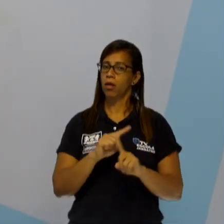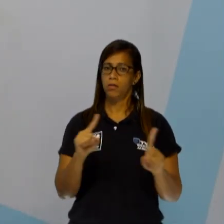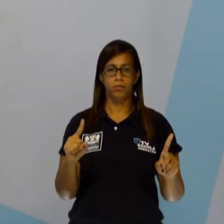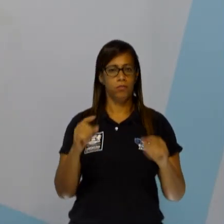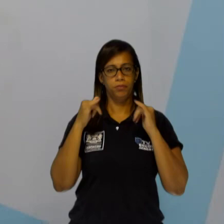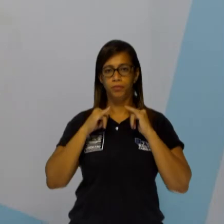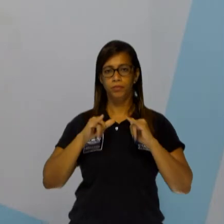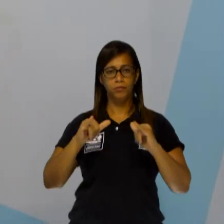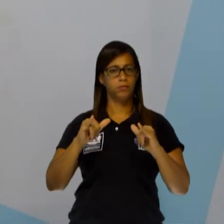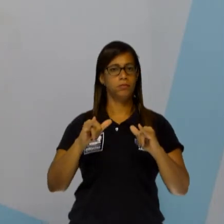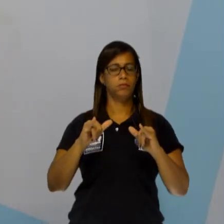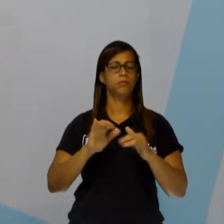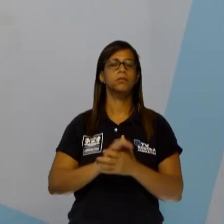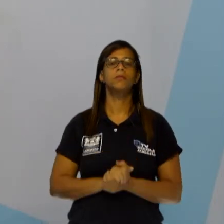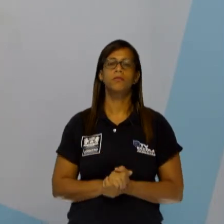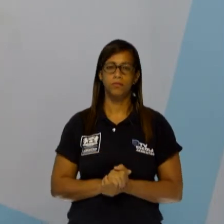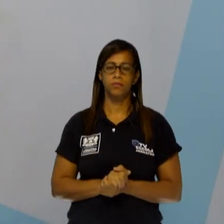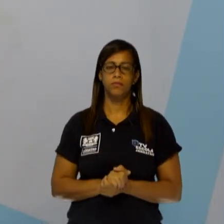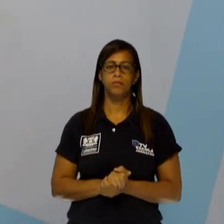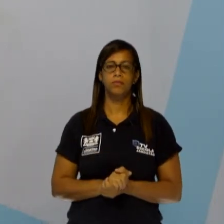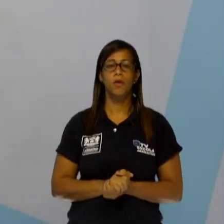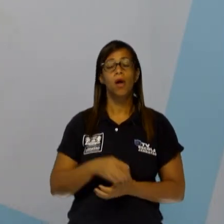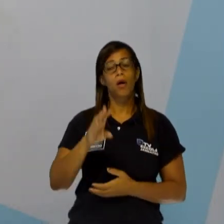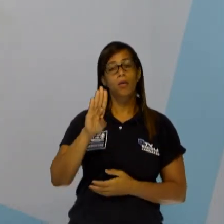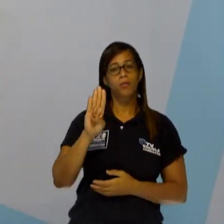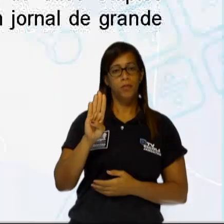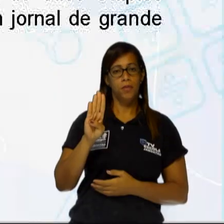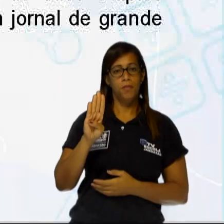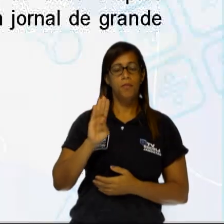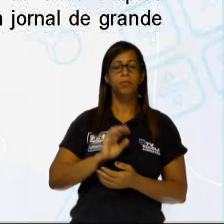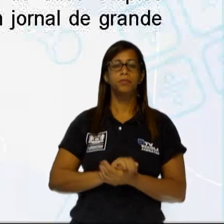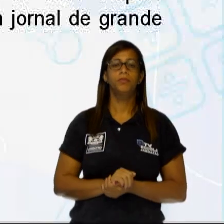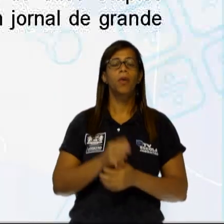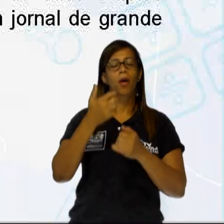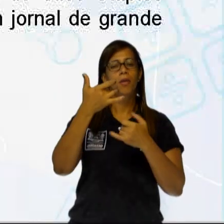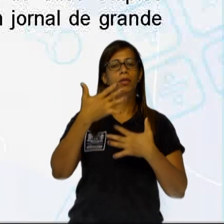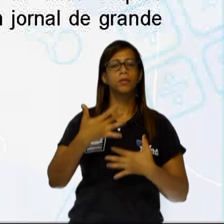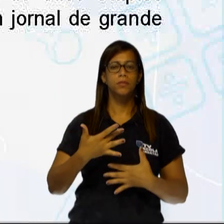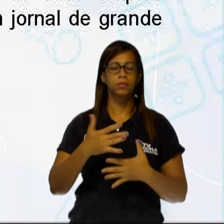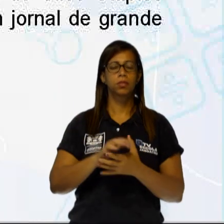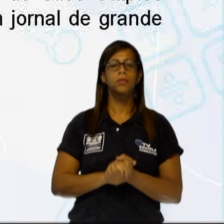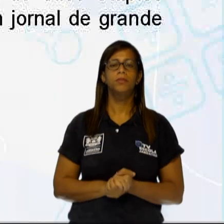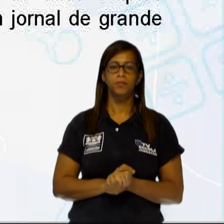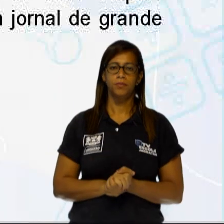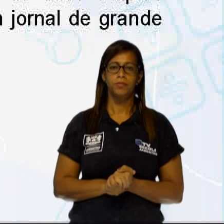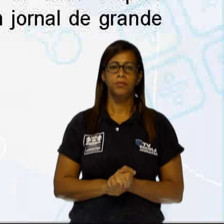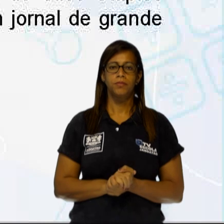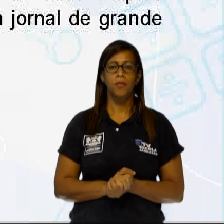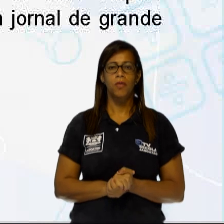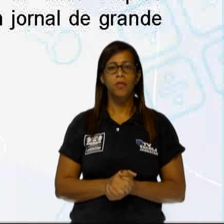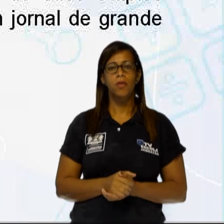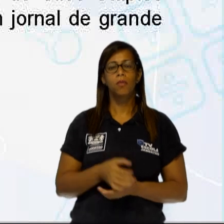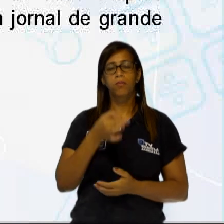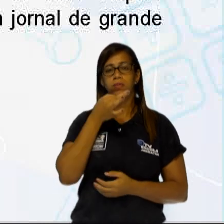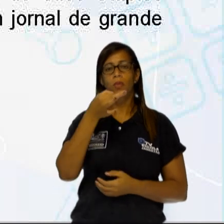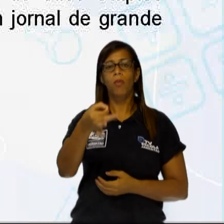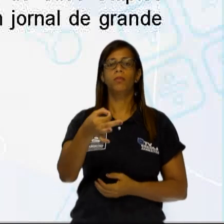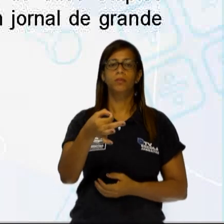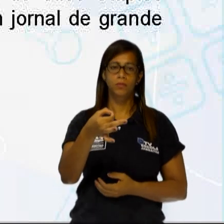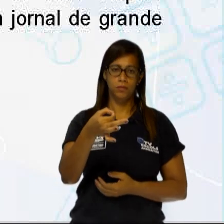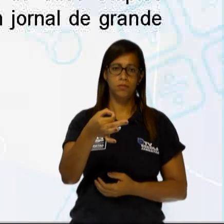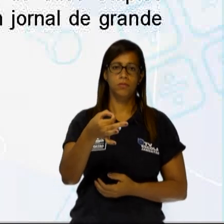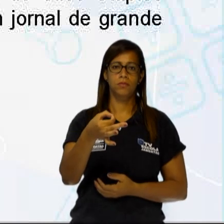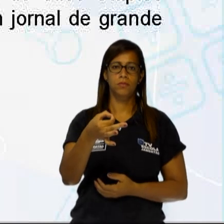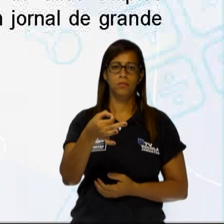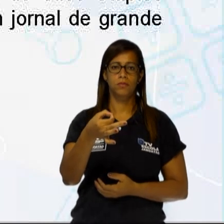se trata de notícia em hipótese alguma. Vamos dar uma olhadinha no item B. O item B diz assim, por ser um artigo de opinião, a intenção